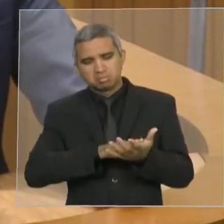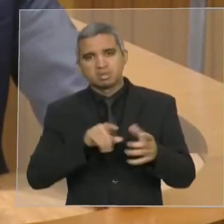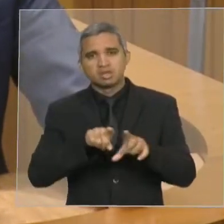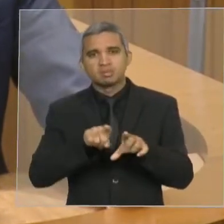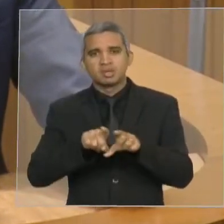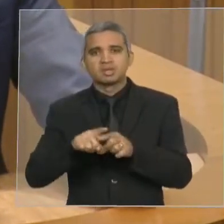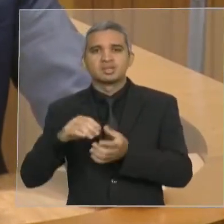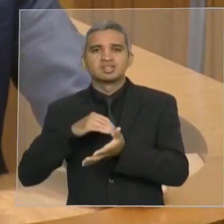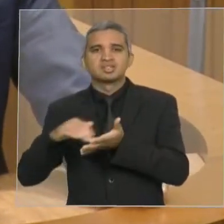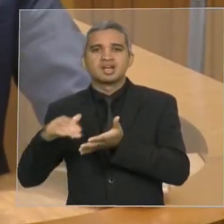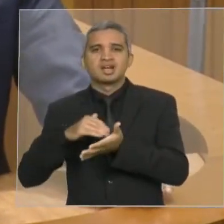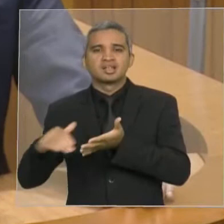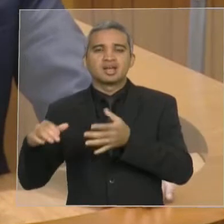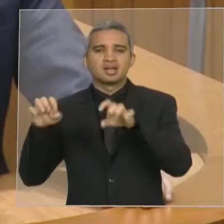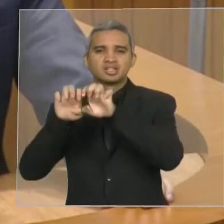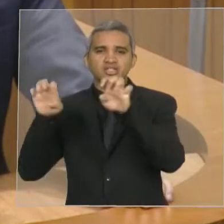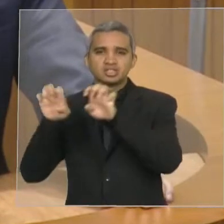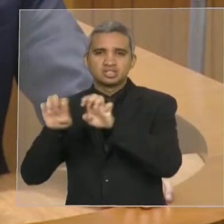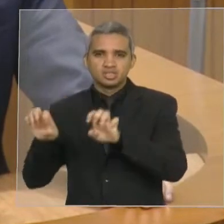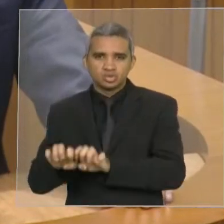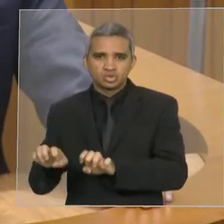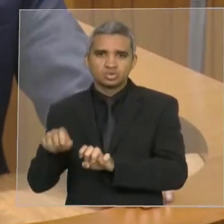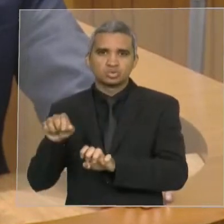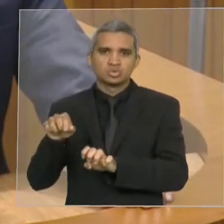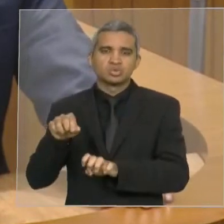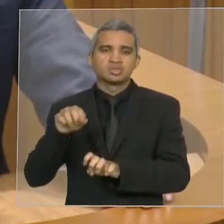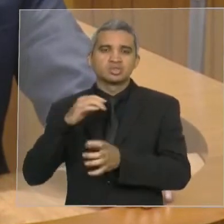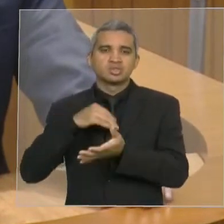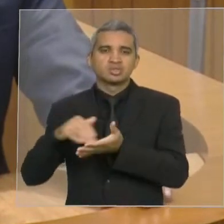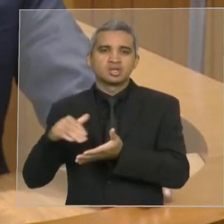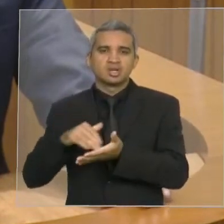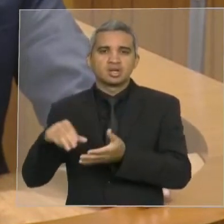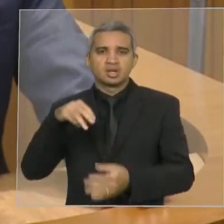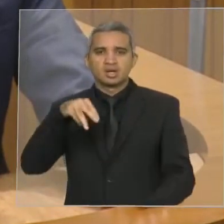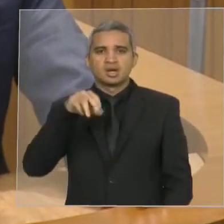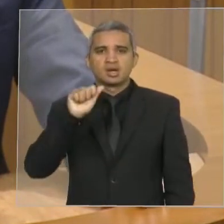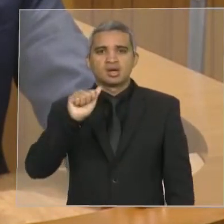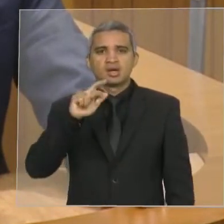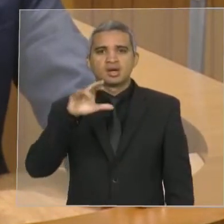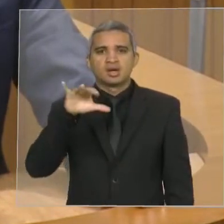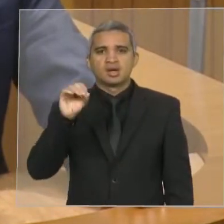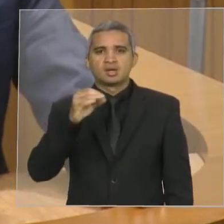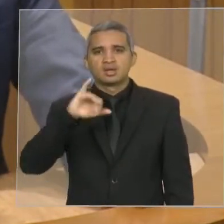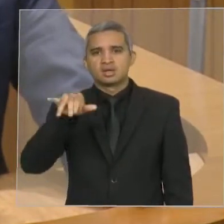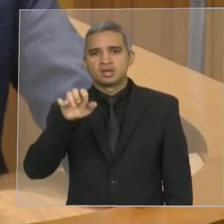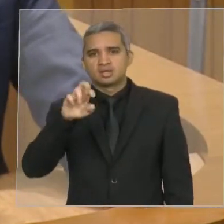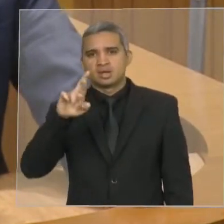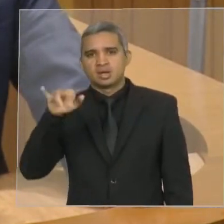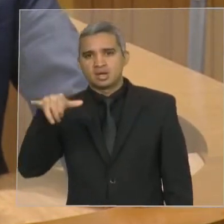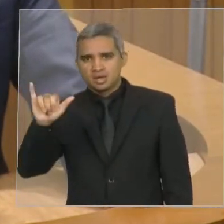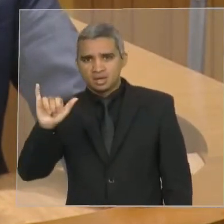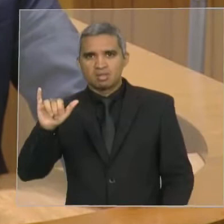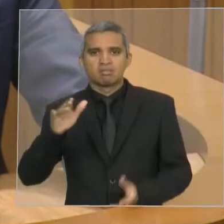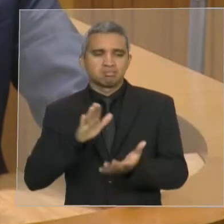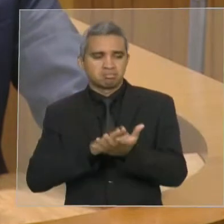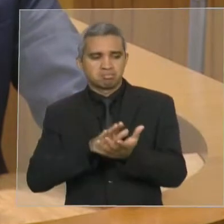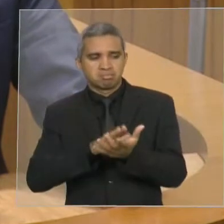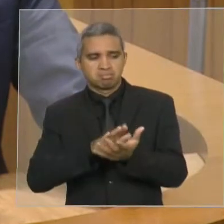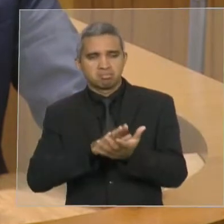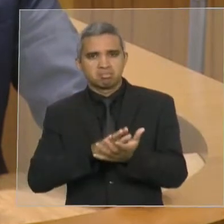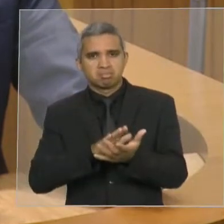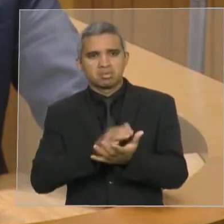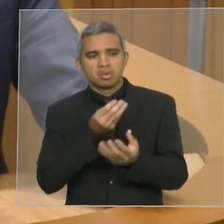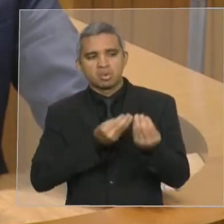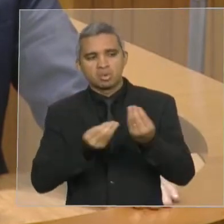Infraestrutura, do secretário Márcio Gerri, com relação como foi construído o hospital